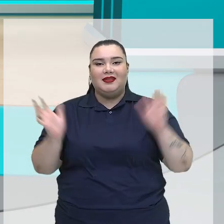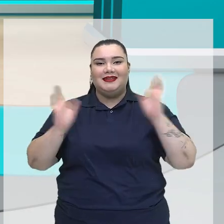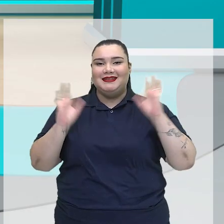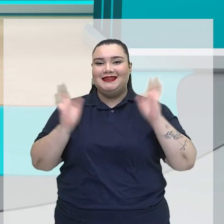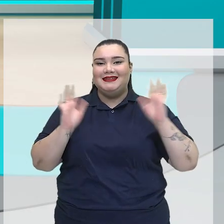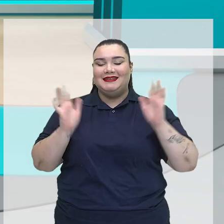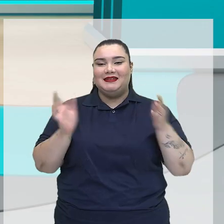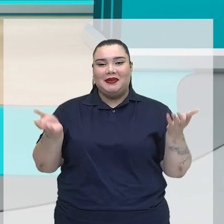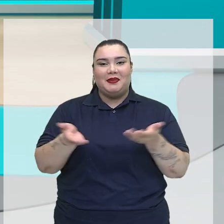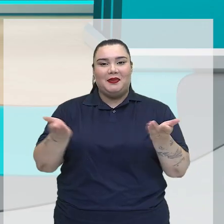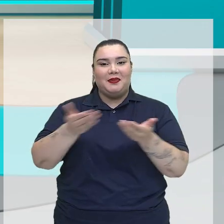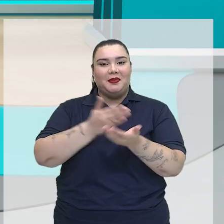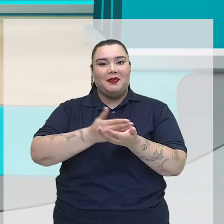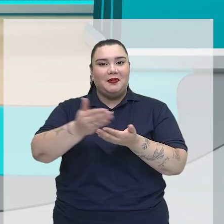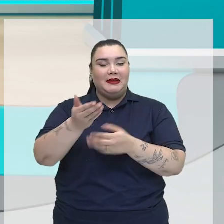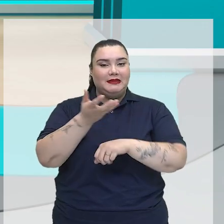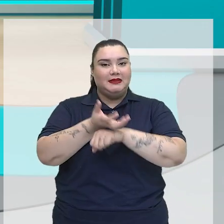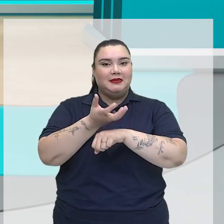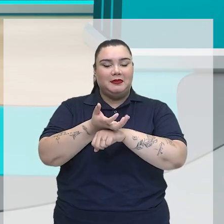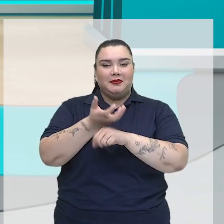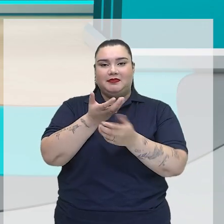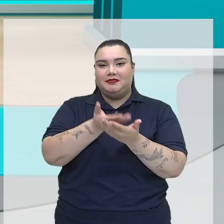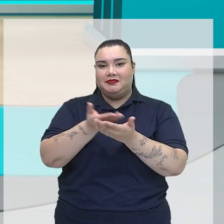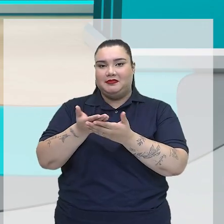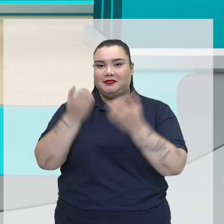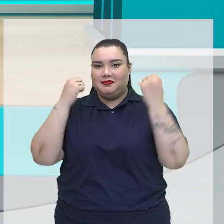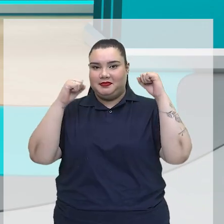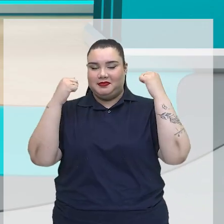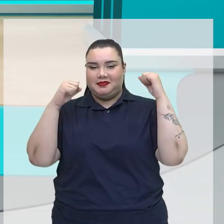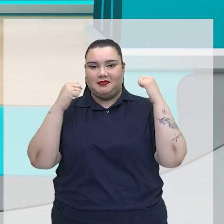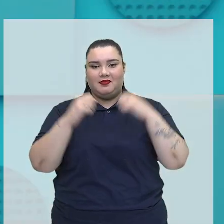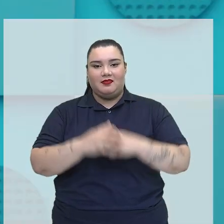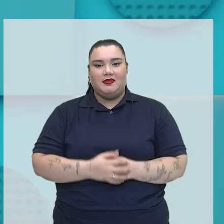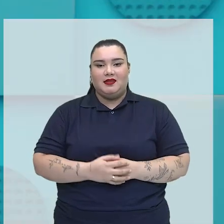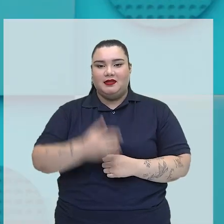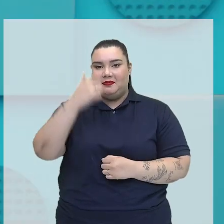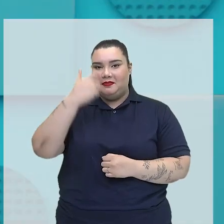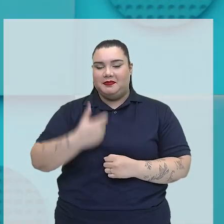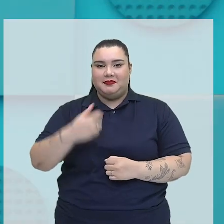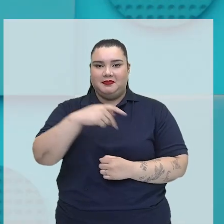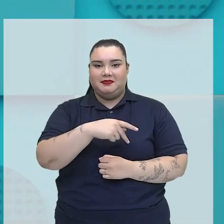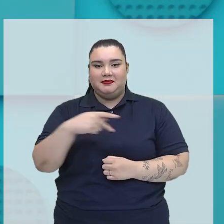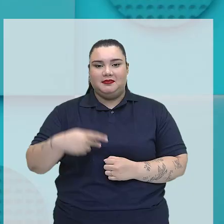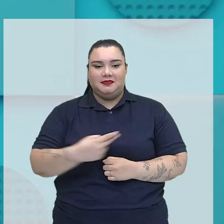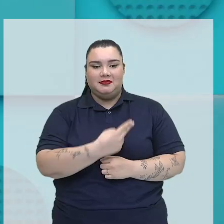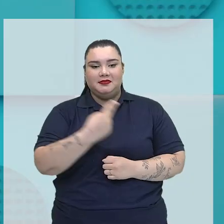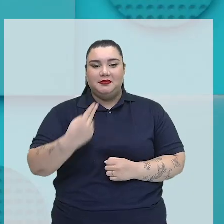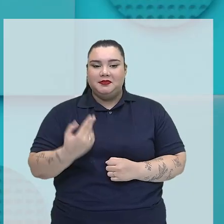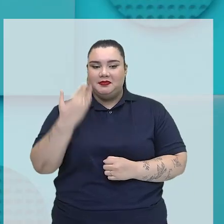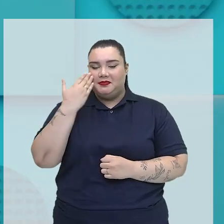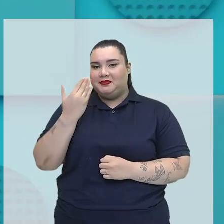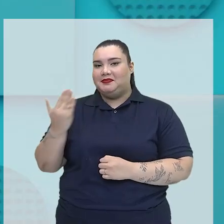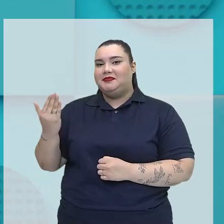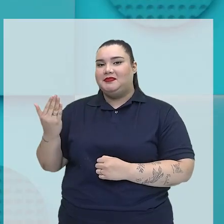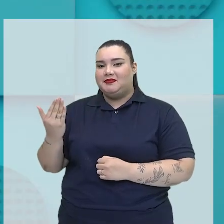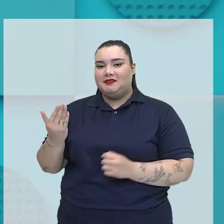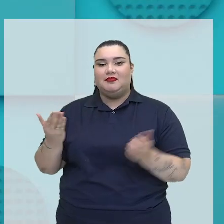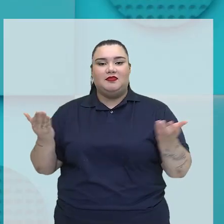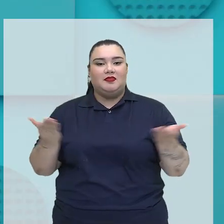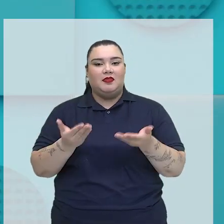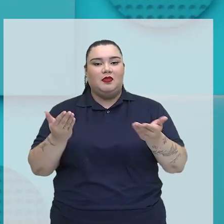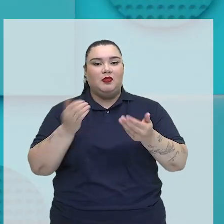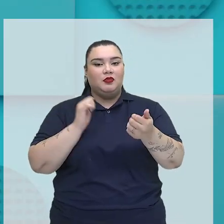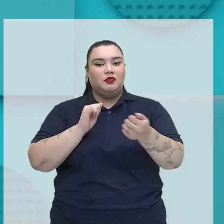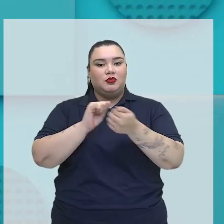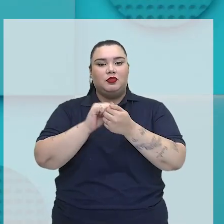Muito bem, alunos, vamos iniciar então a nossa aula de Educação Física. Eu sou a professora Rafaela Pinheiro e agora chamo vocês